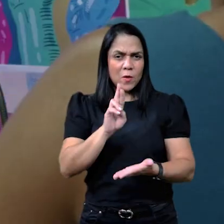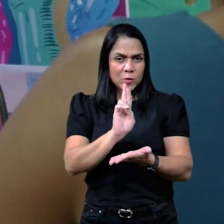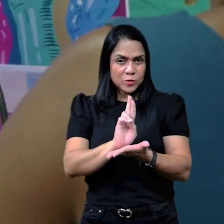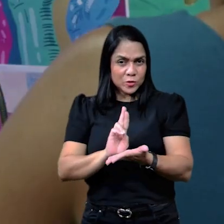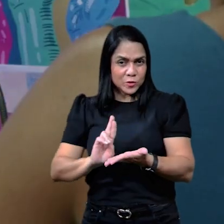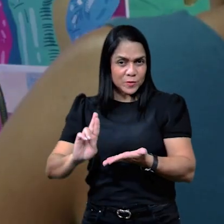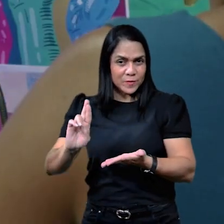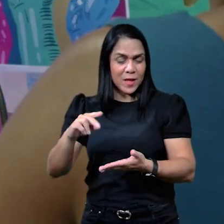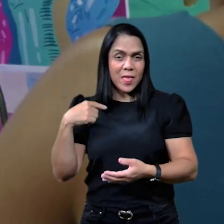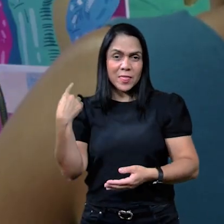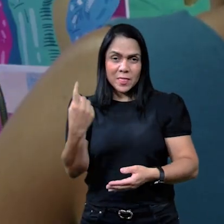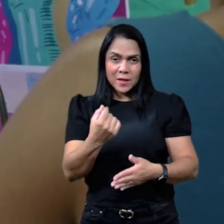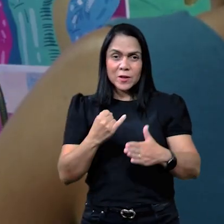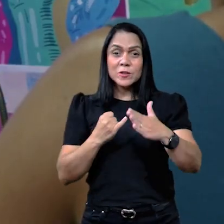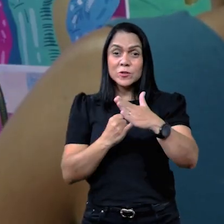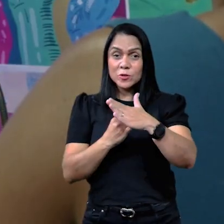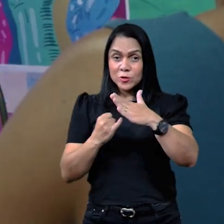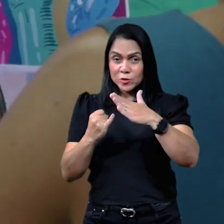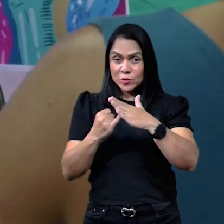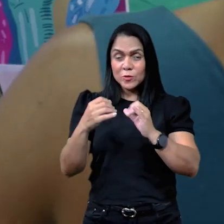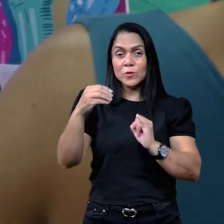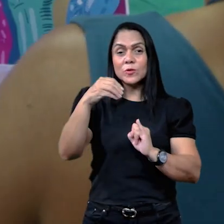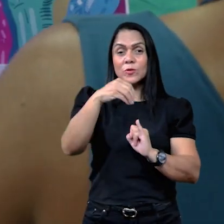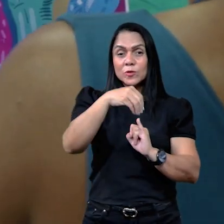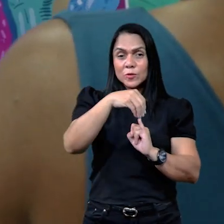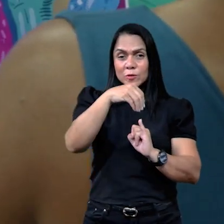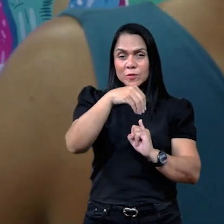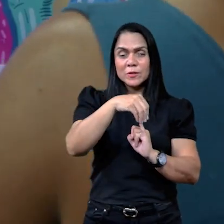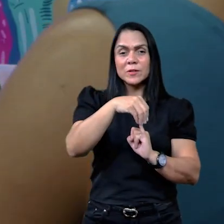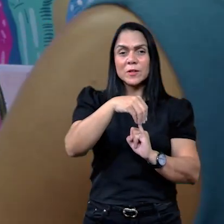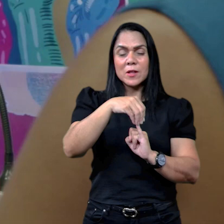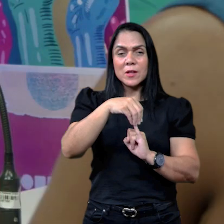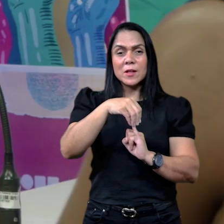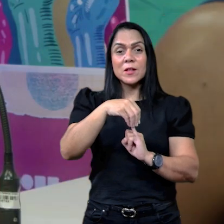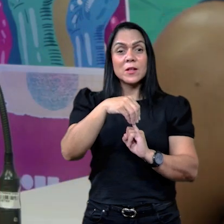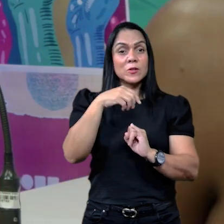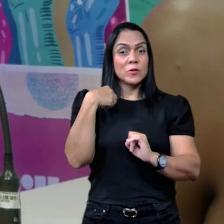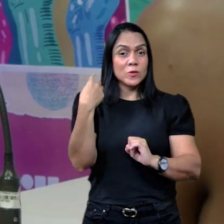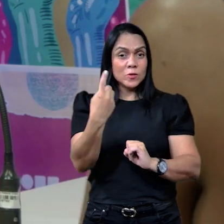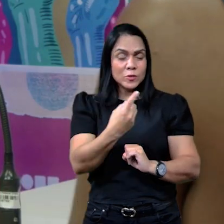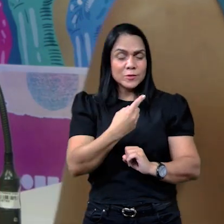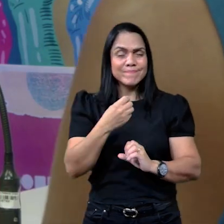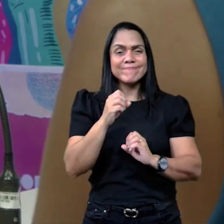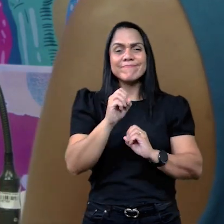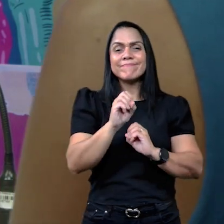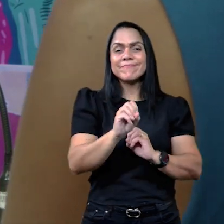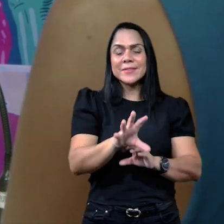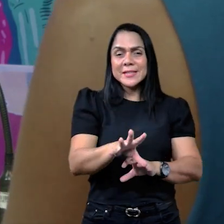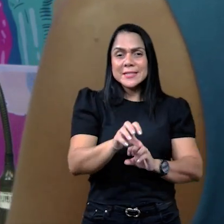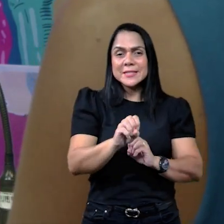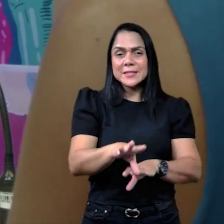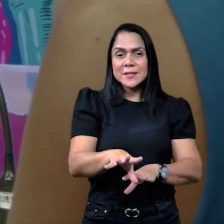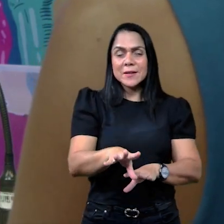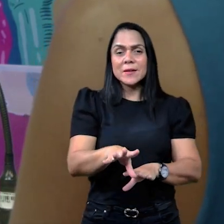universidade, né? E nós aqui como Instituto Federal, a gente é uma instituição de ensino e